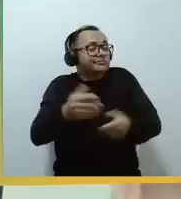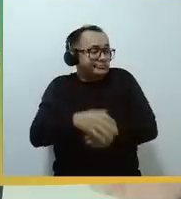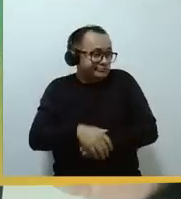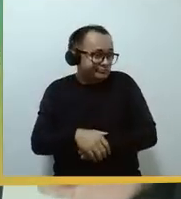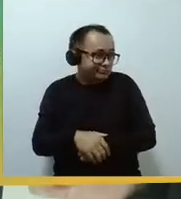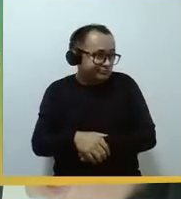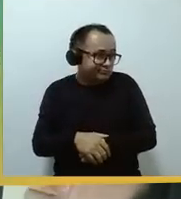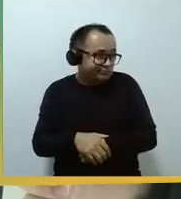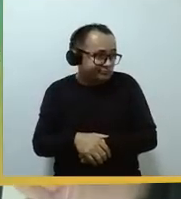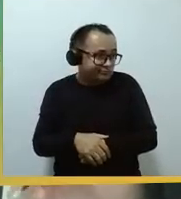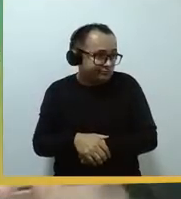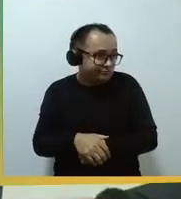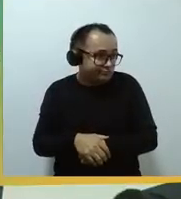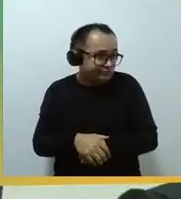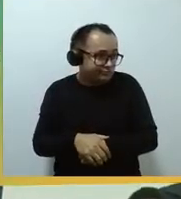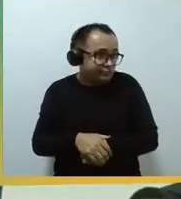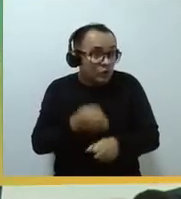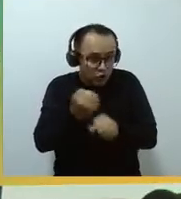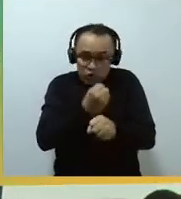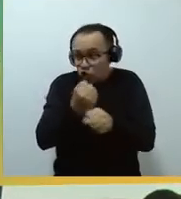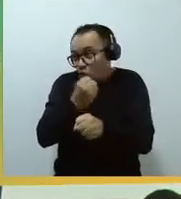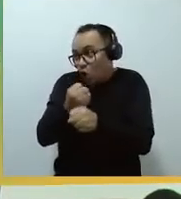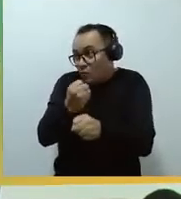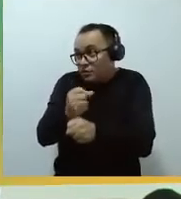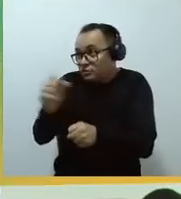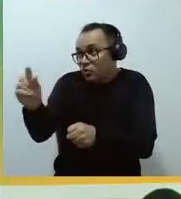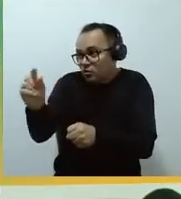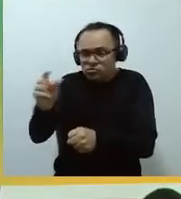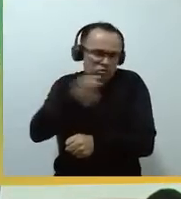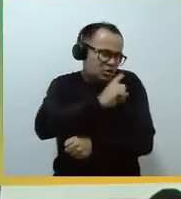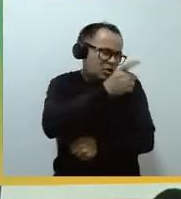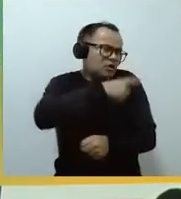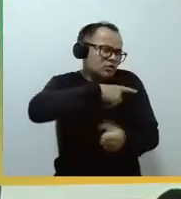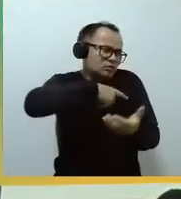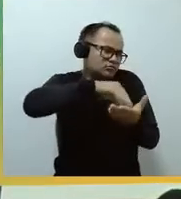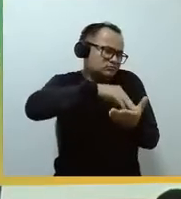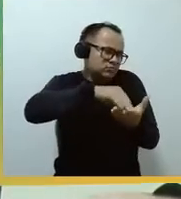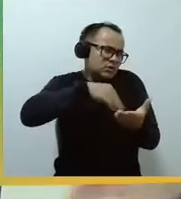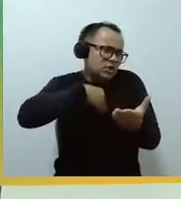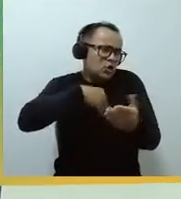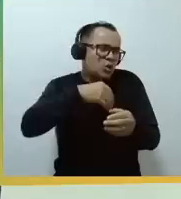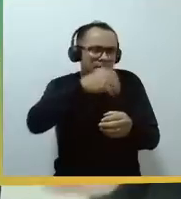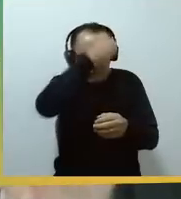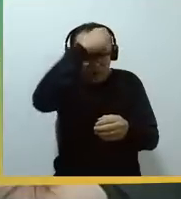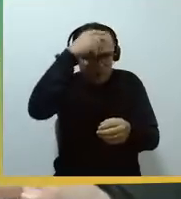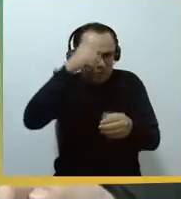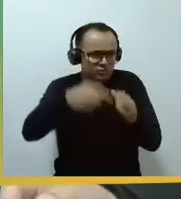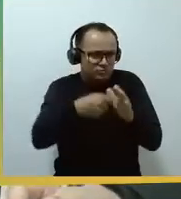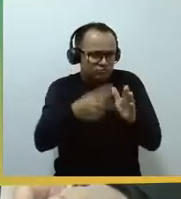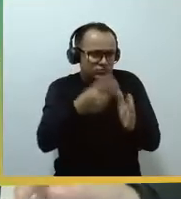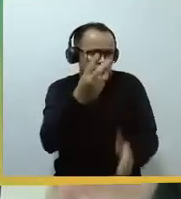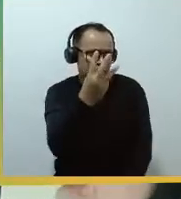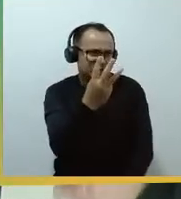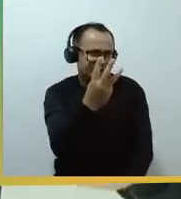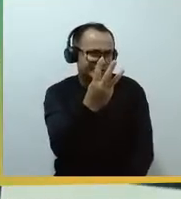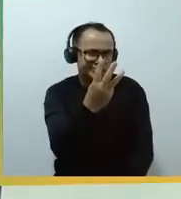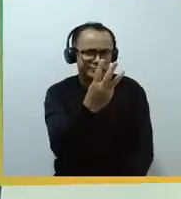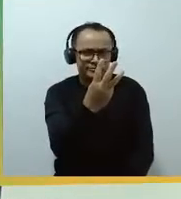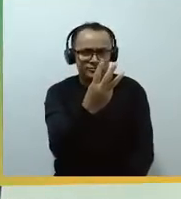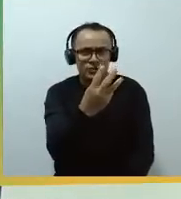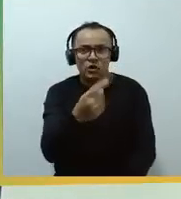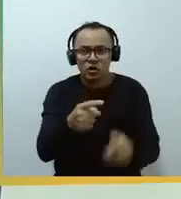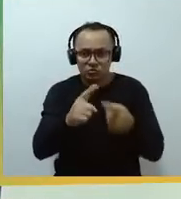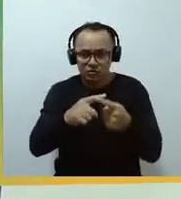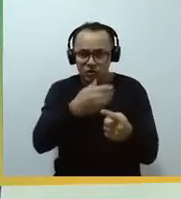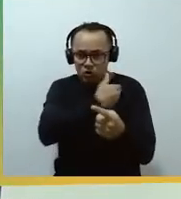De obras, poucos. Não, tem bastante. Eu fui prefeito 3 vezes. De obras, 2. De obras, não, desse primeiro governo. Obviamente, ele não ia